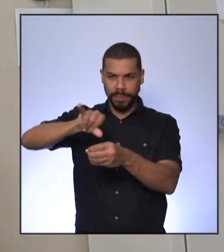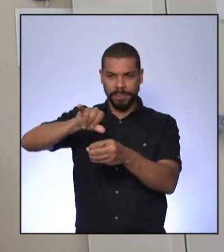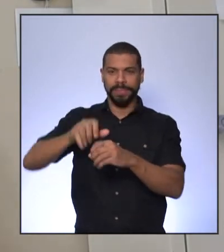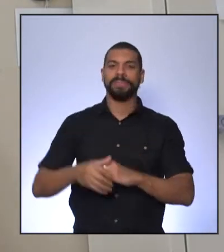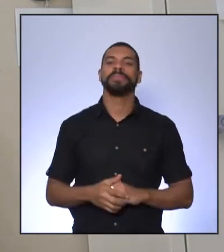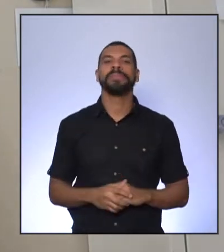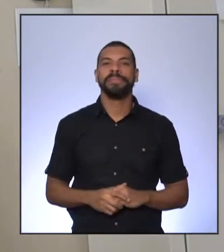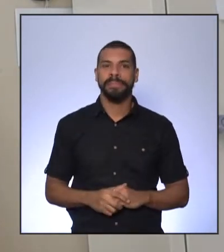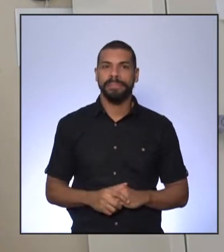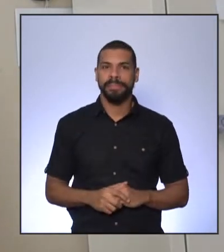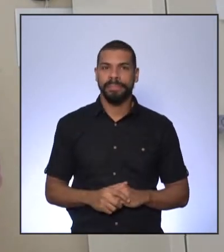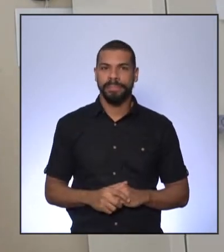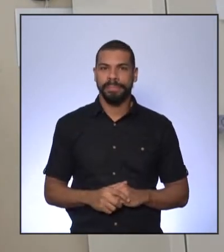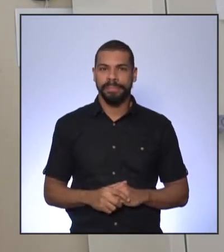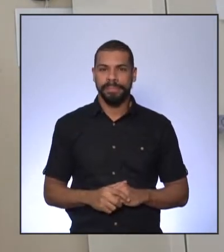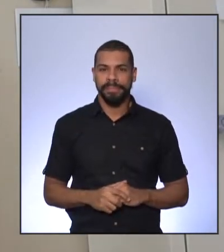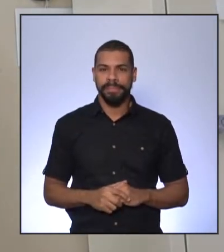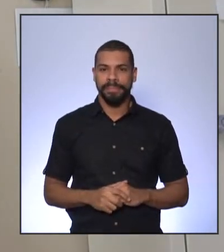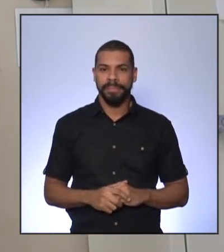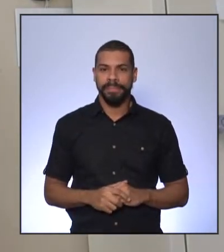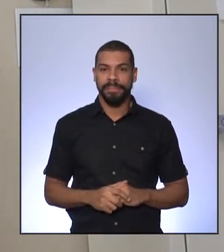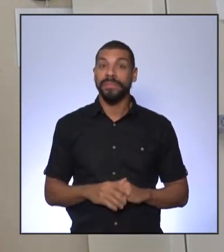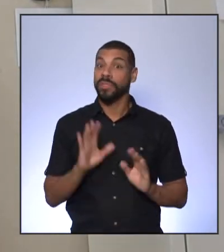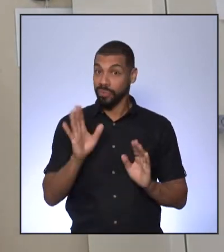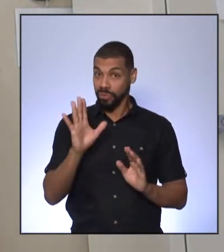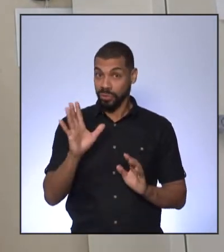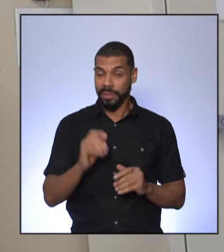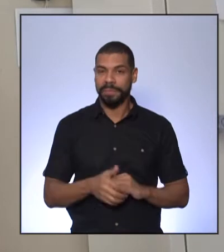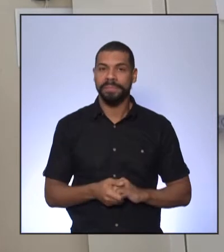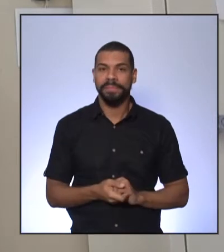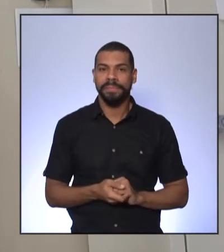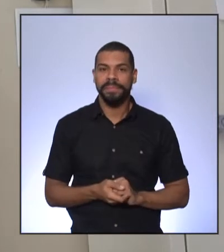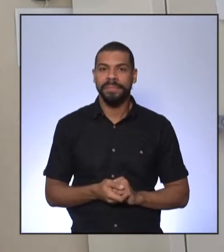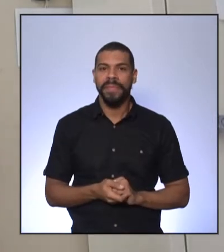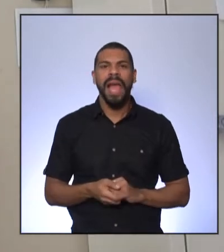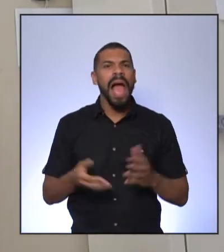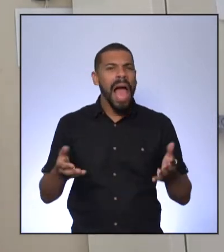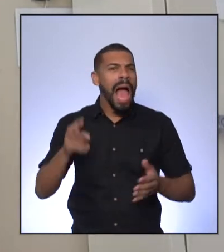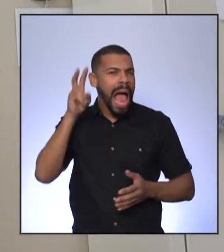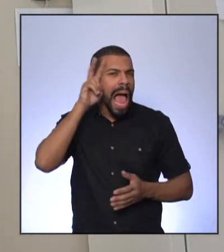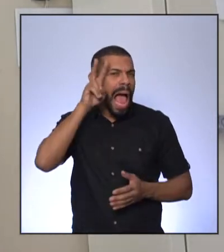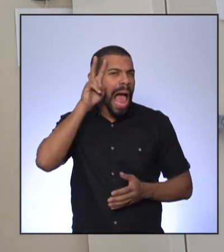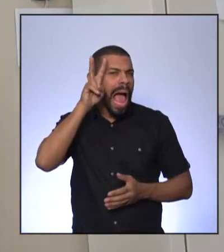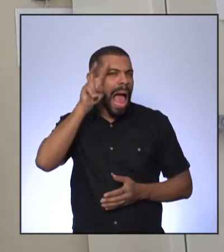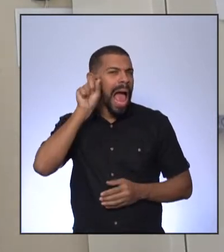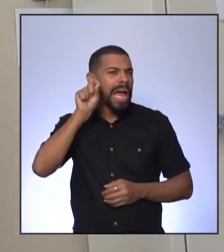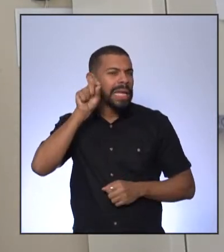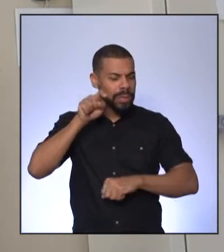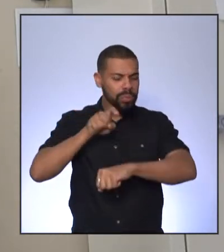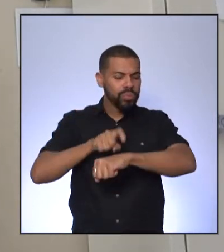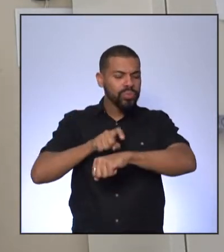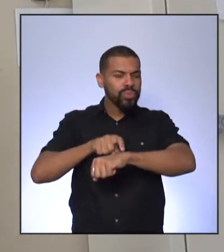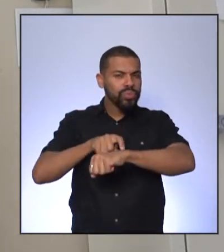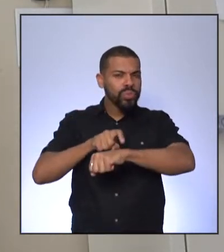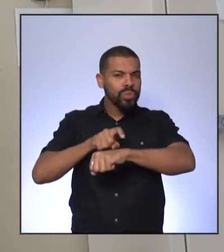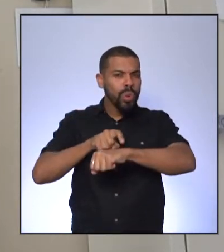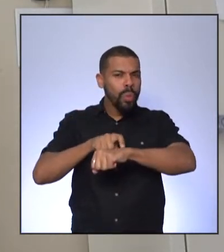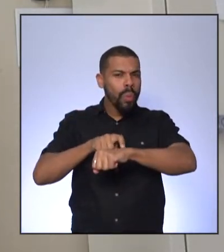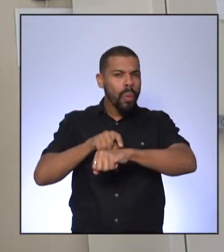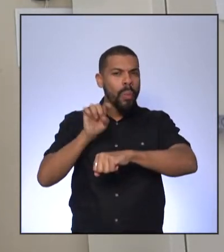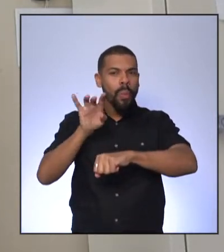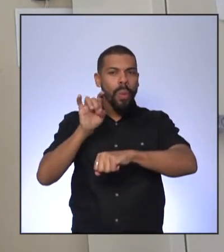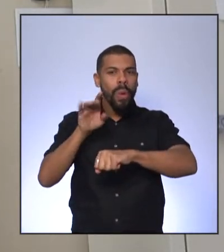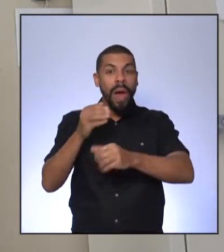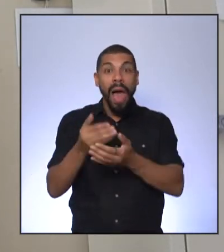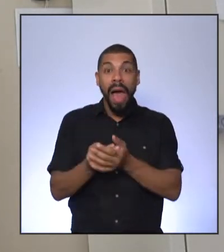4 colheres. Então, dobrei a concentração de vinagre. Lembra que a gente falou que aqui a